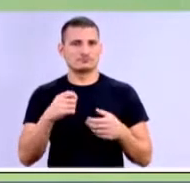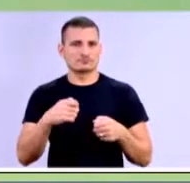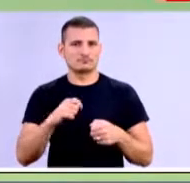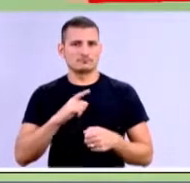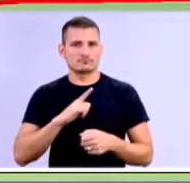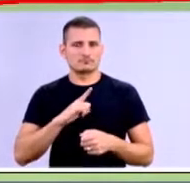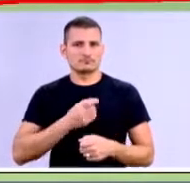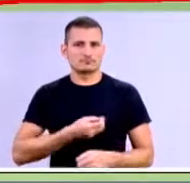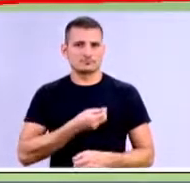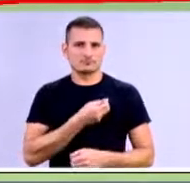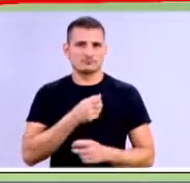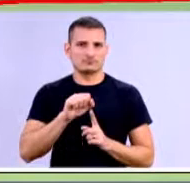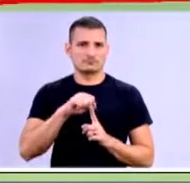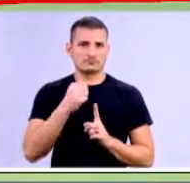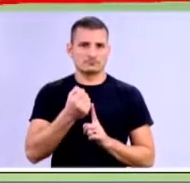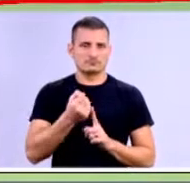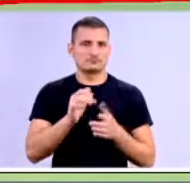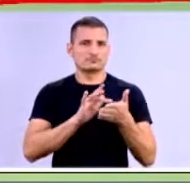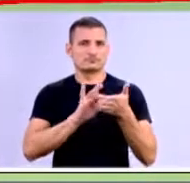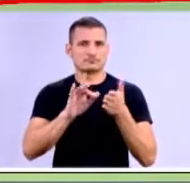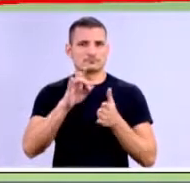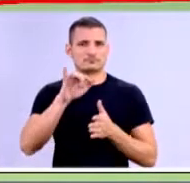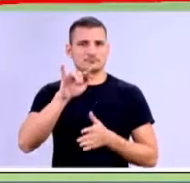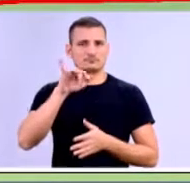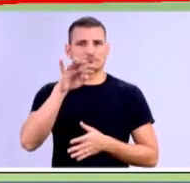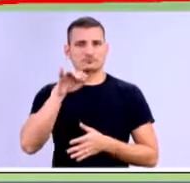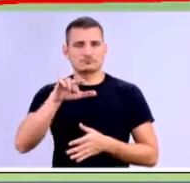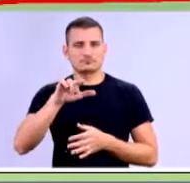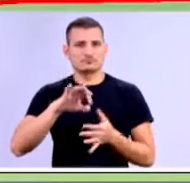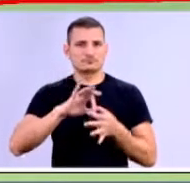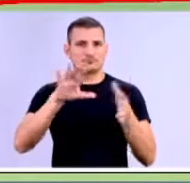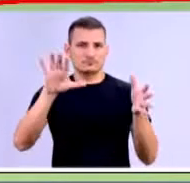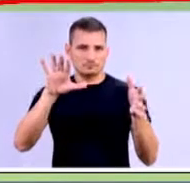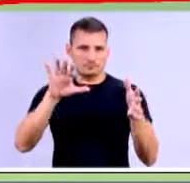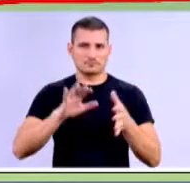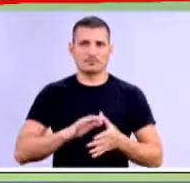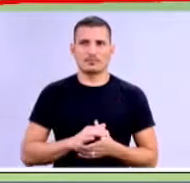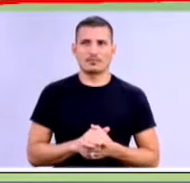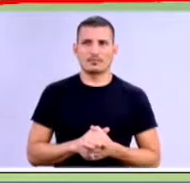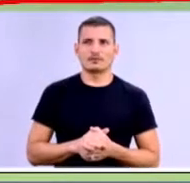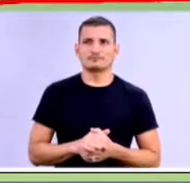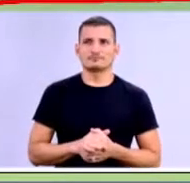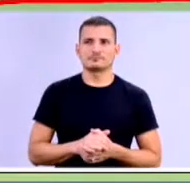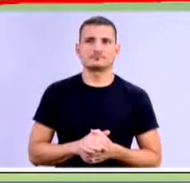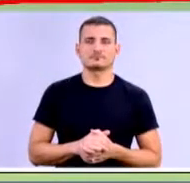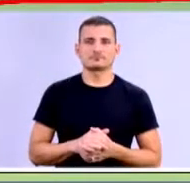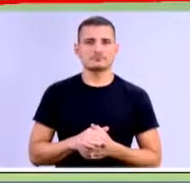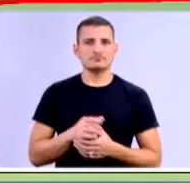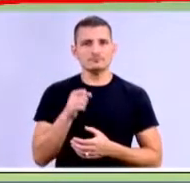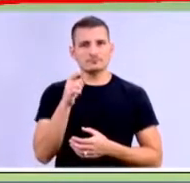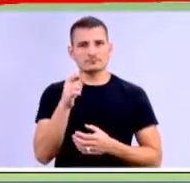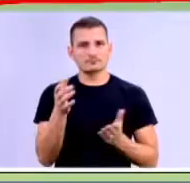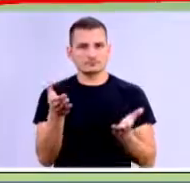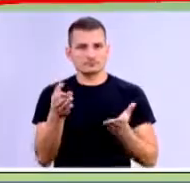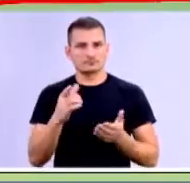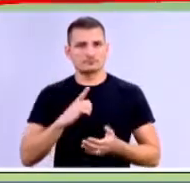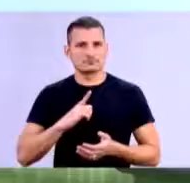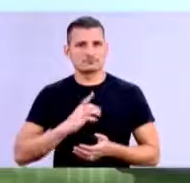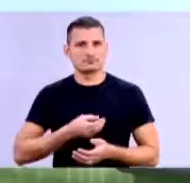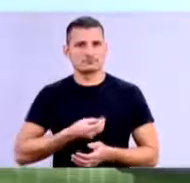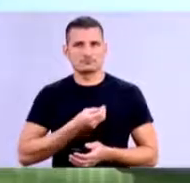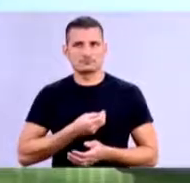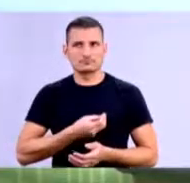vida social digital livre de qualquer mal-entendido. Você agora tem uma